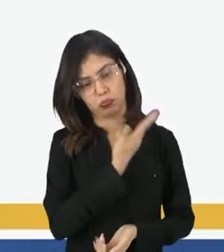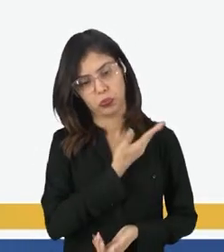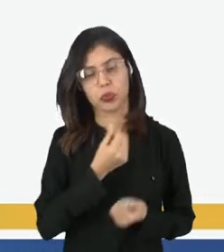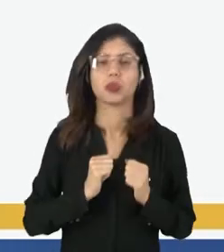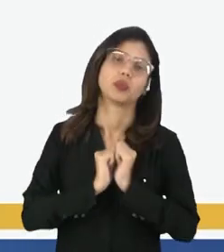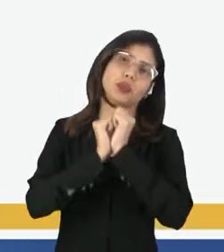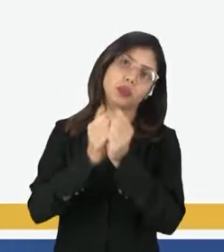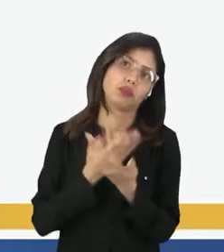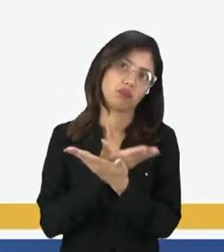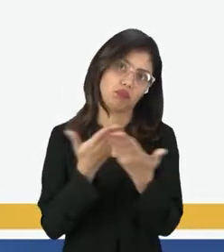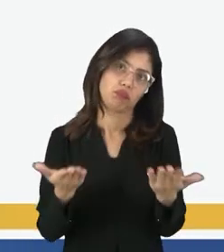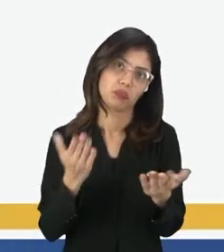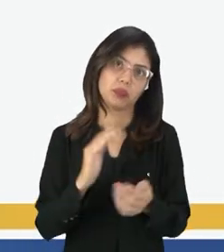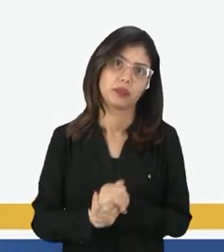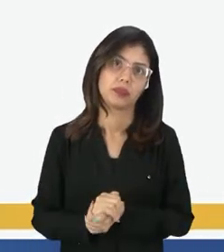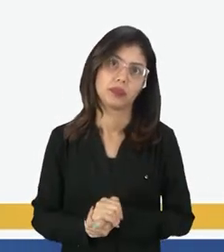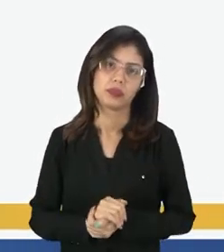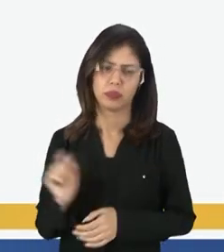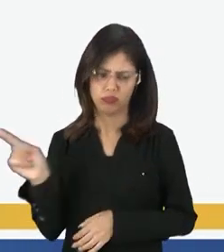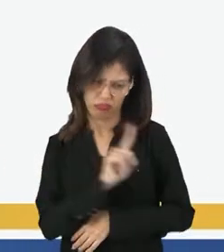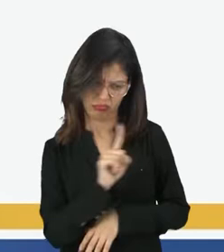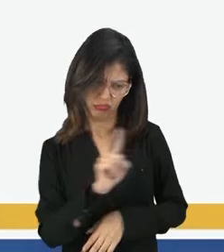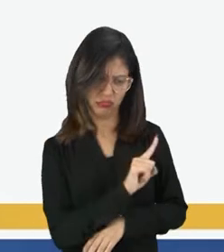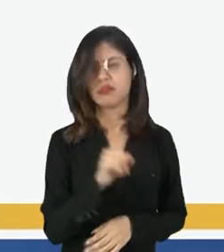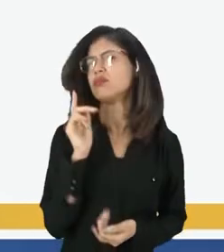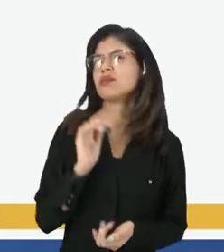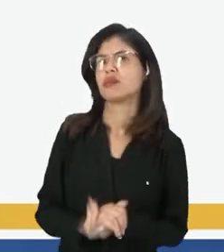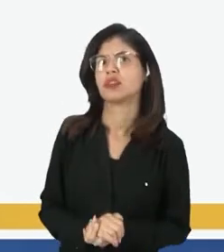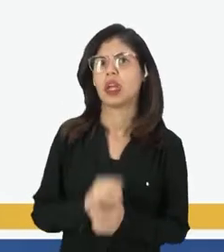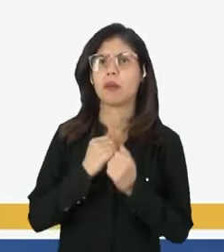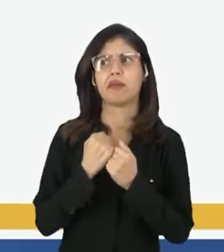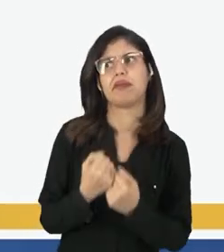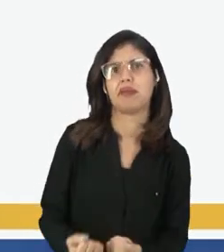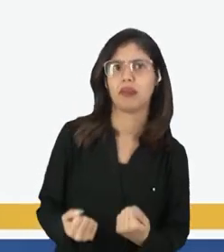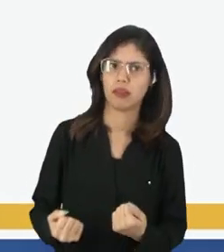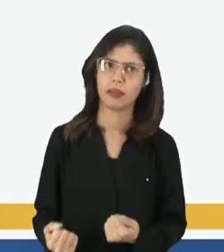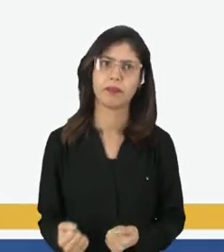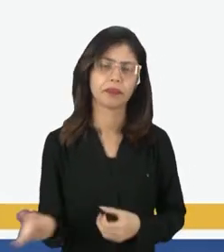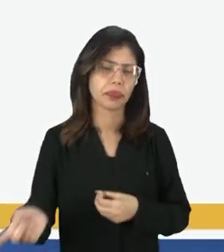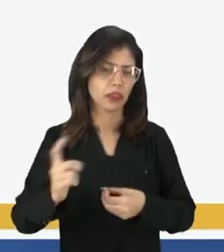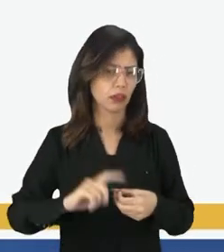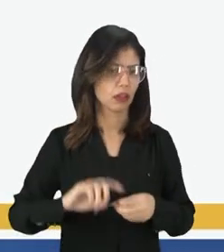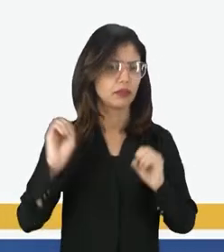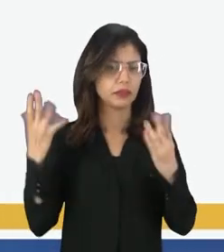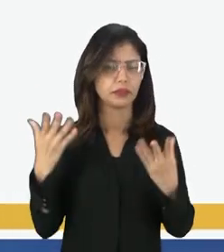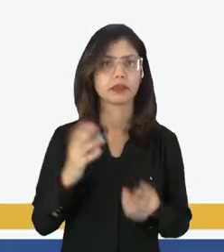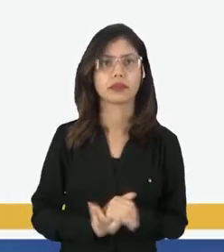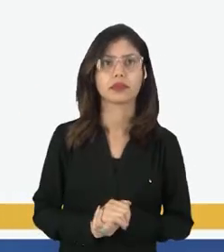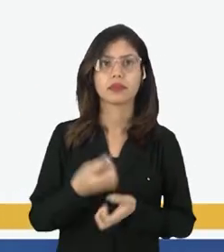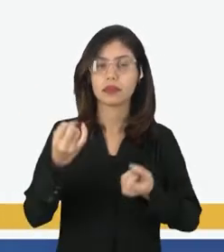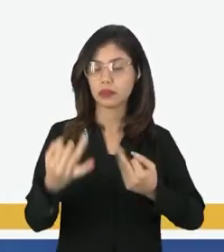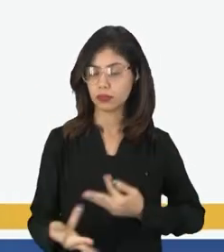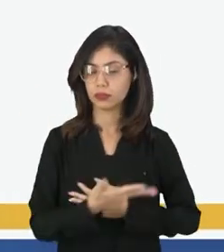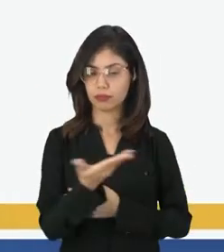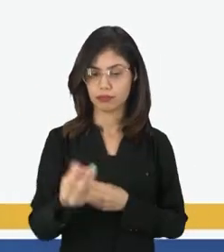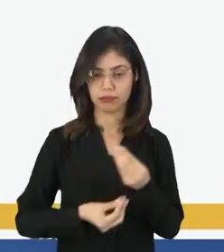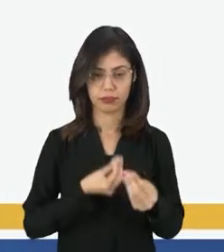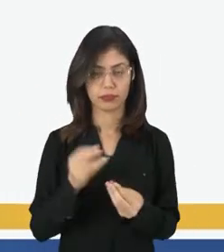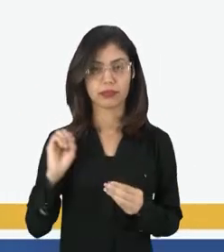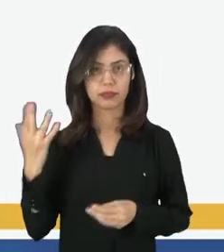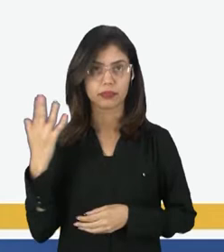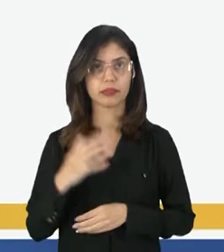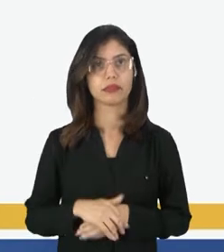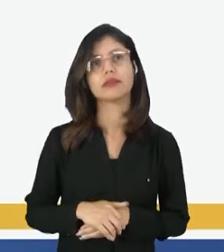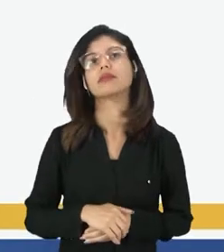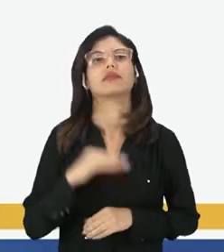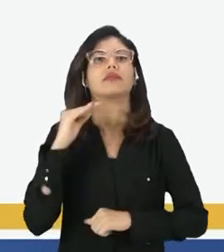Juriti me levo levo nada você é muito pesado Quando voltar da festa eu lhe conto como foi